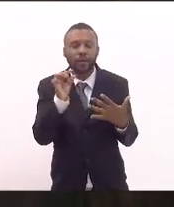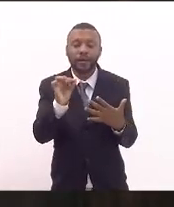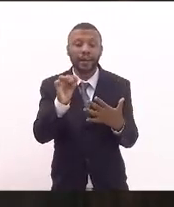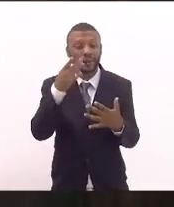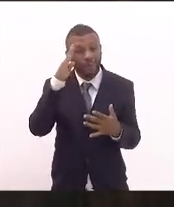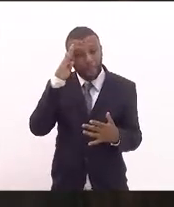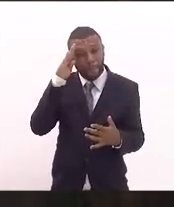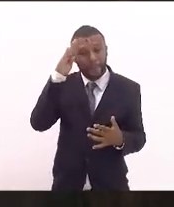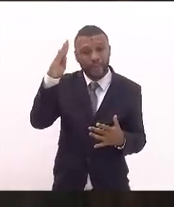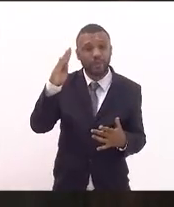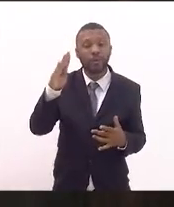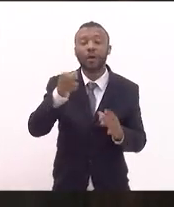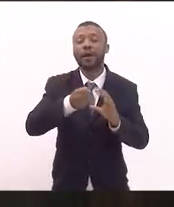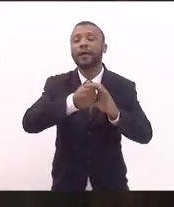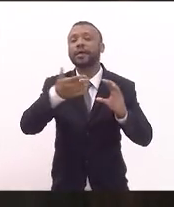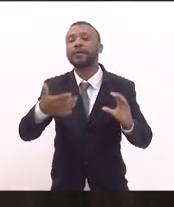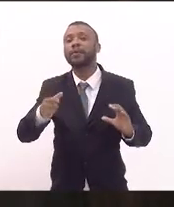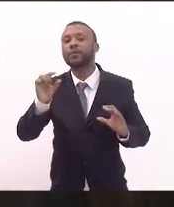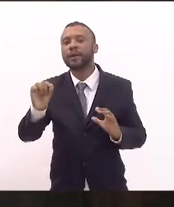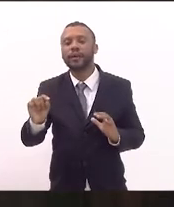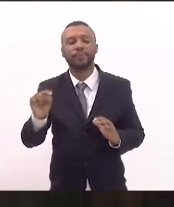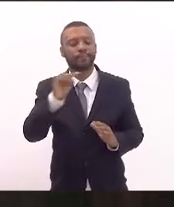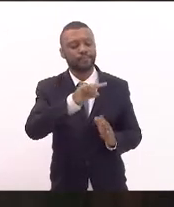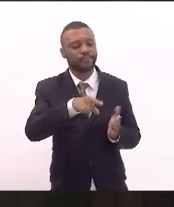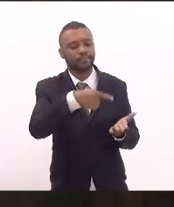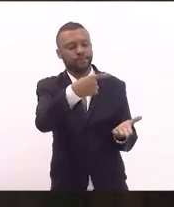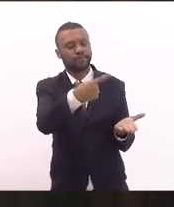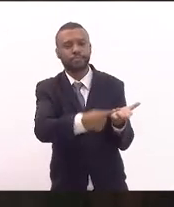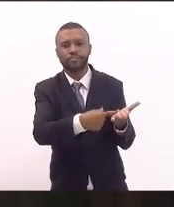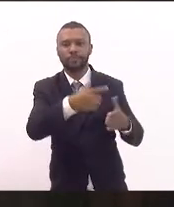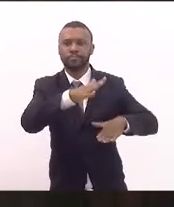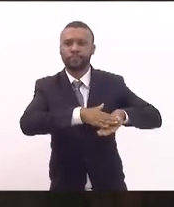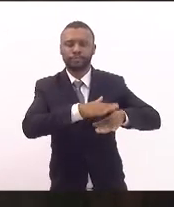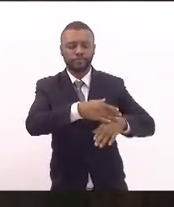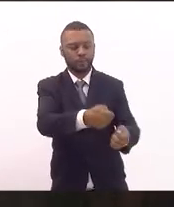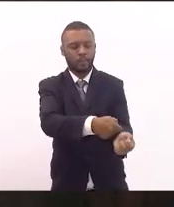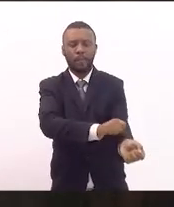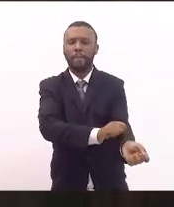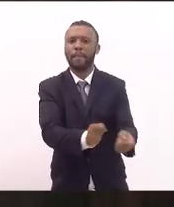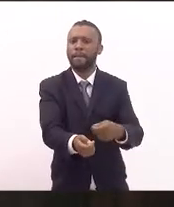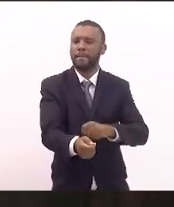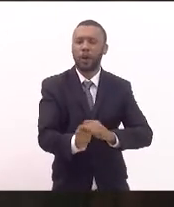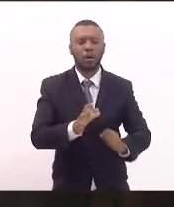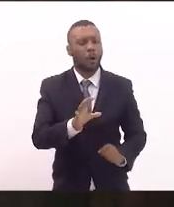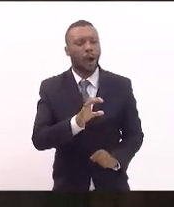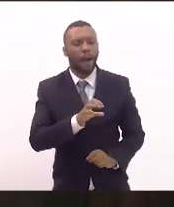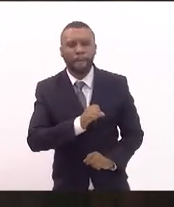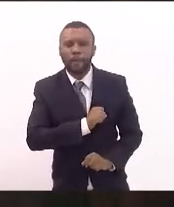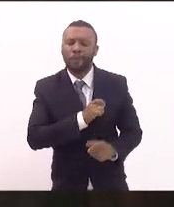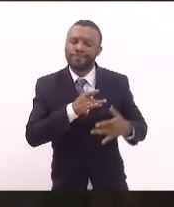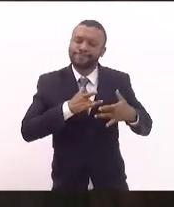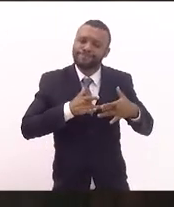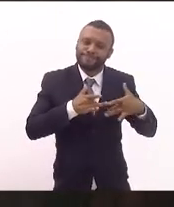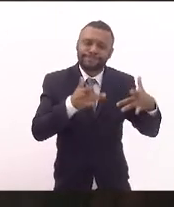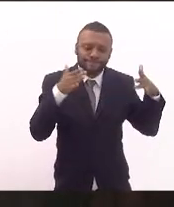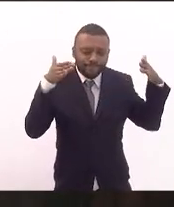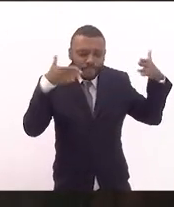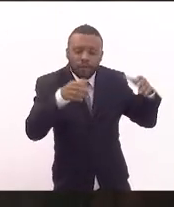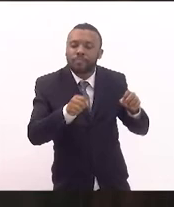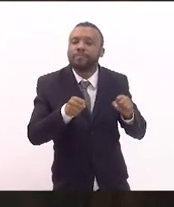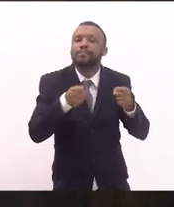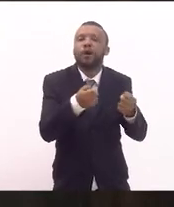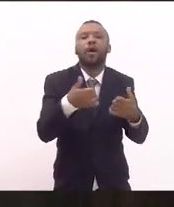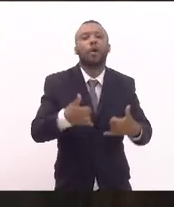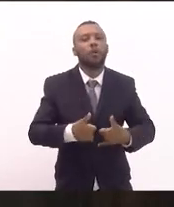seu comprometimento, naquilo que você faz com amor, naquilo que você faz com muita dedicação. É um